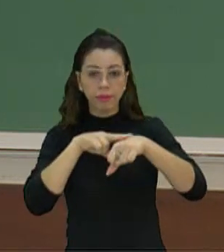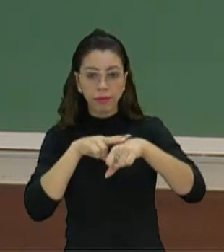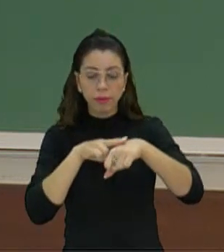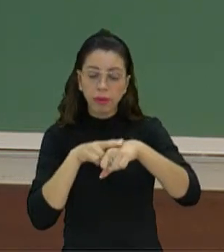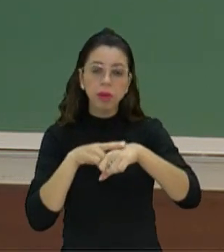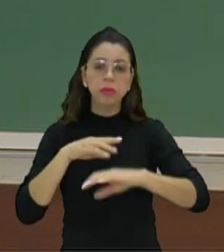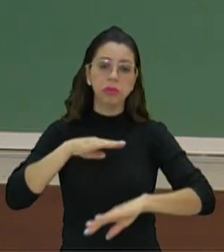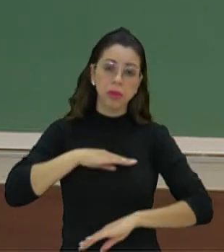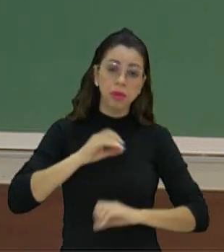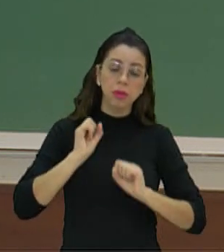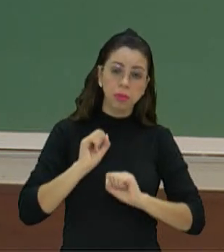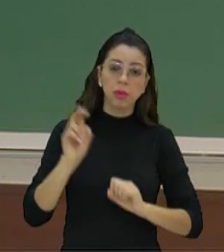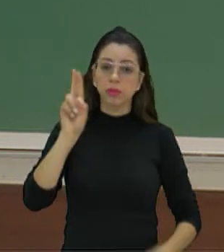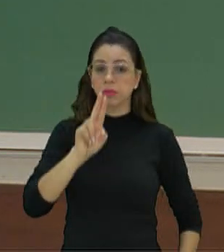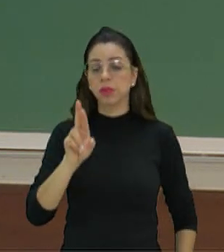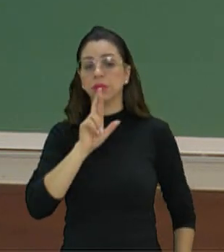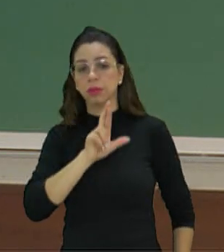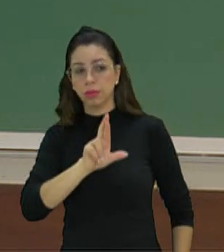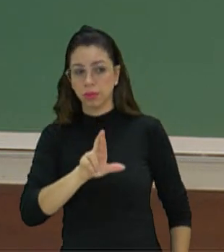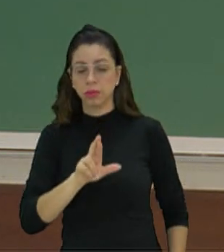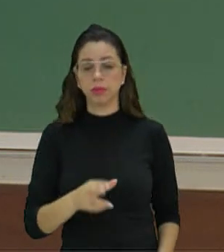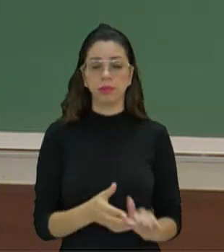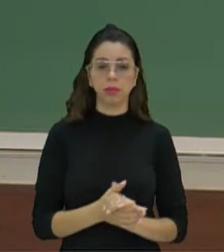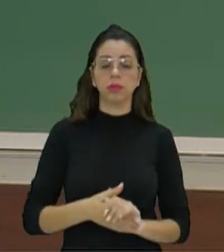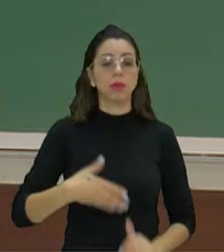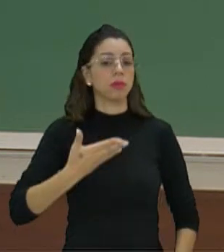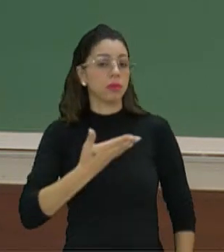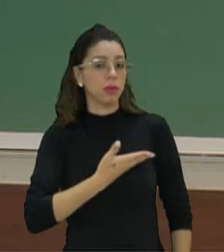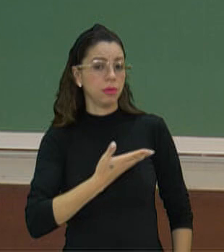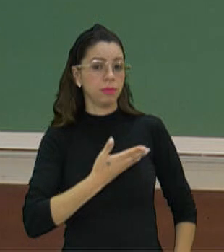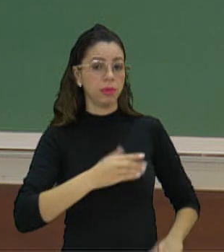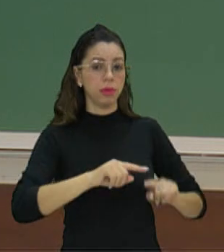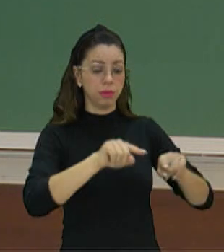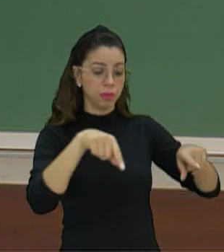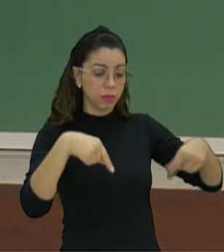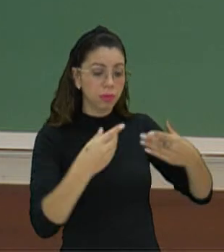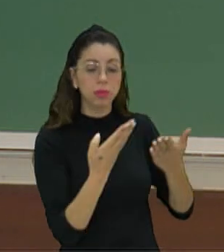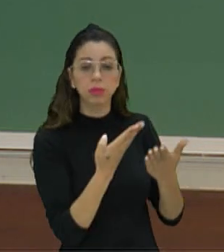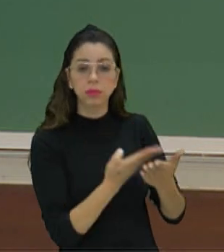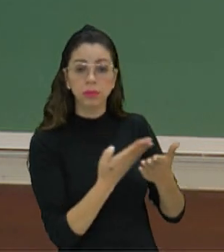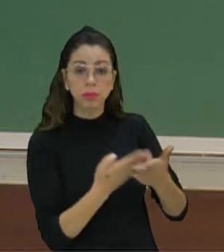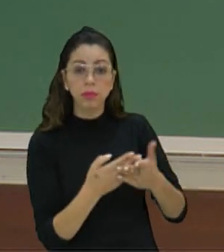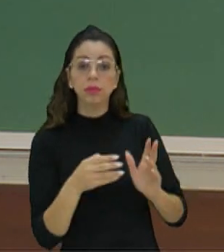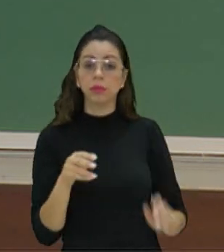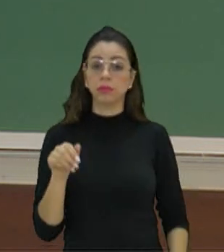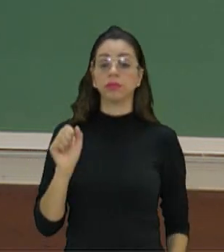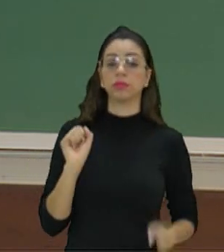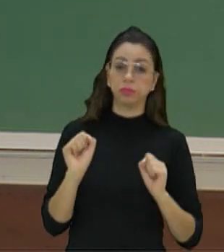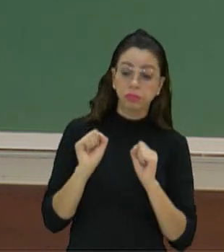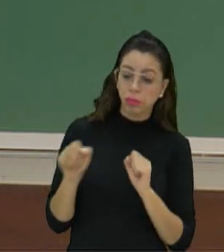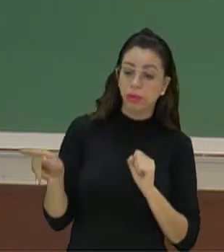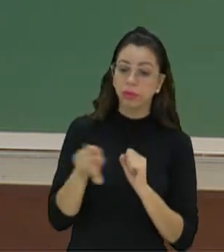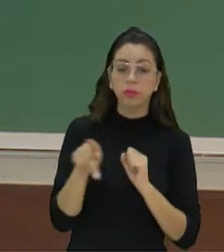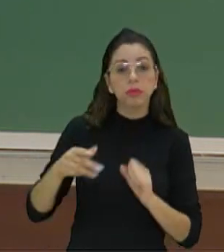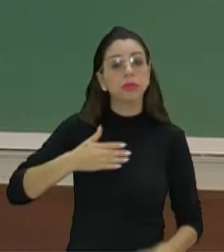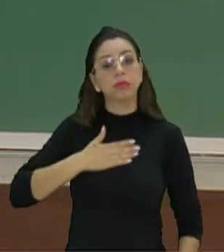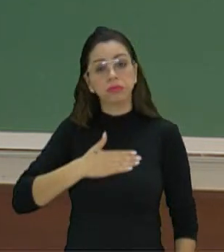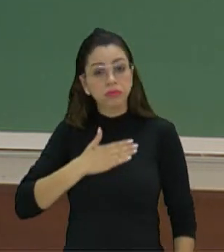resposta. Classmates, que são os colegas de classe. Os teachers, pode ser que você curta os